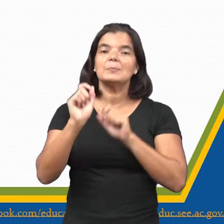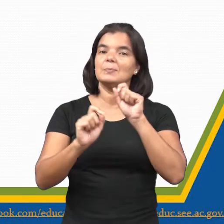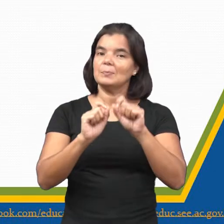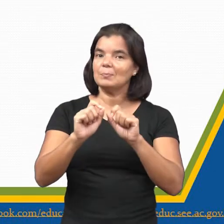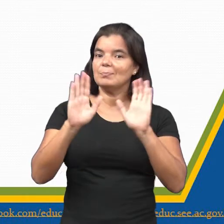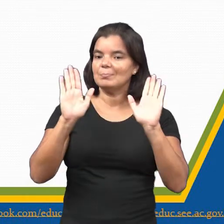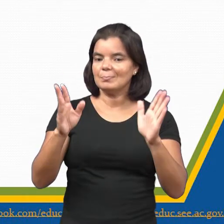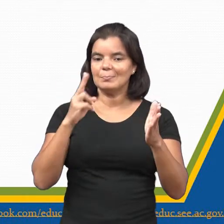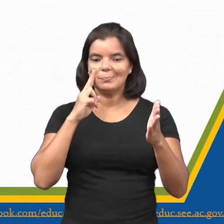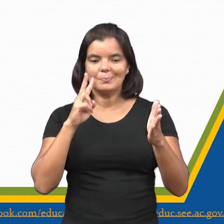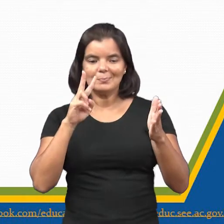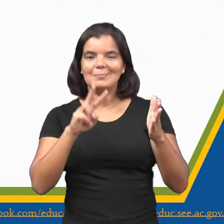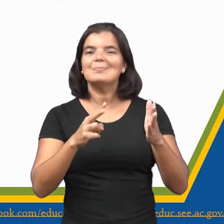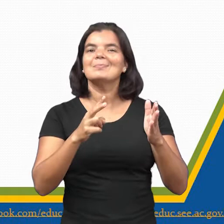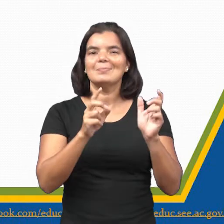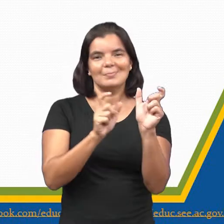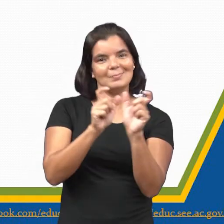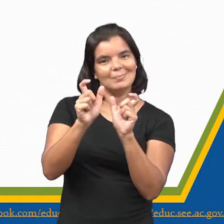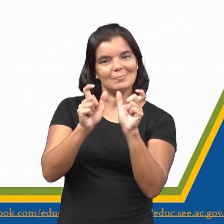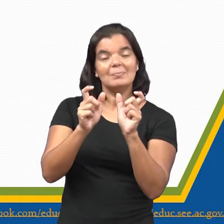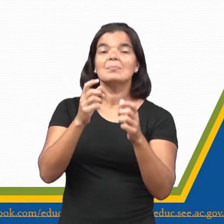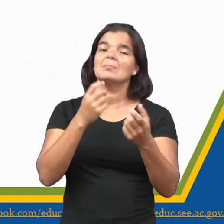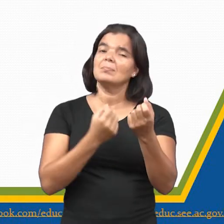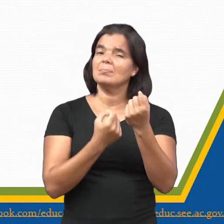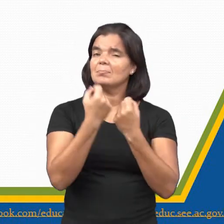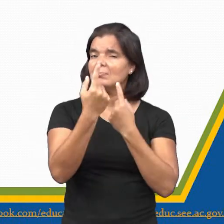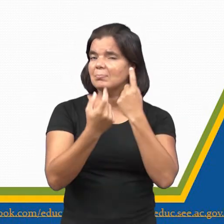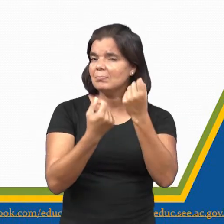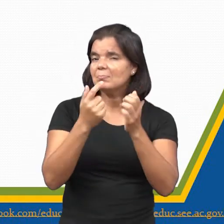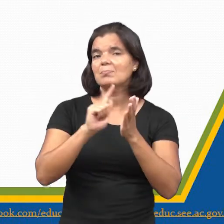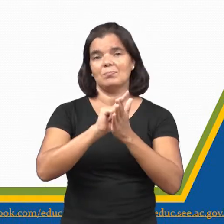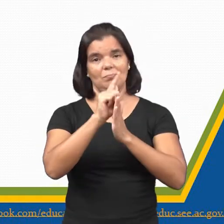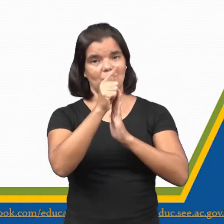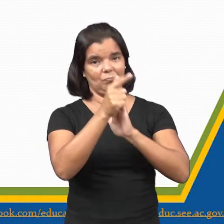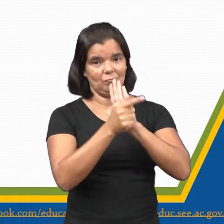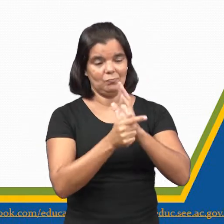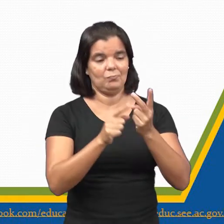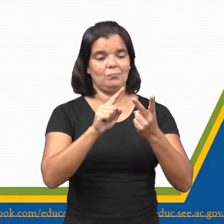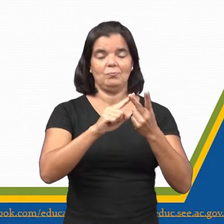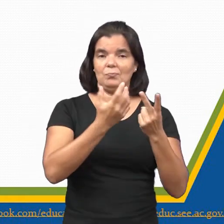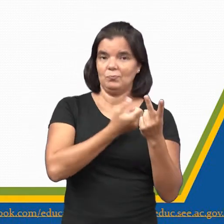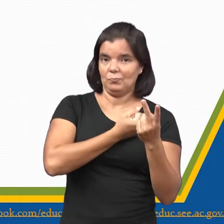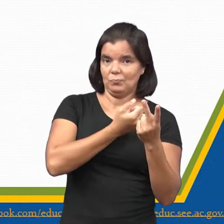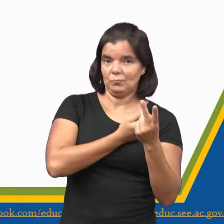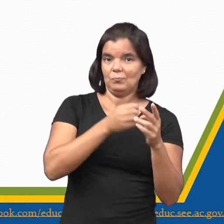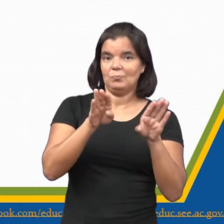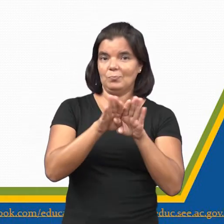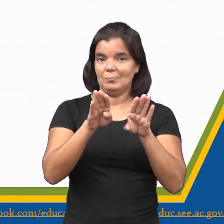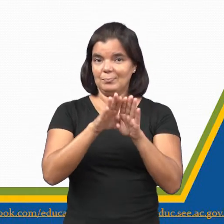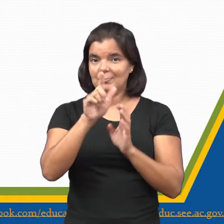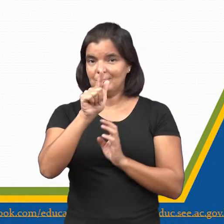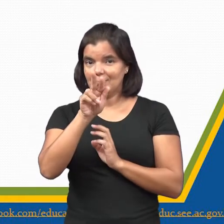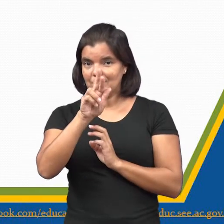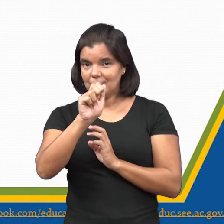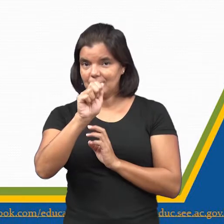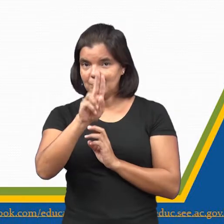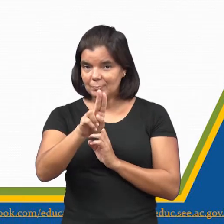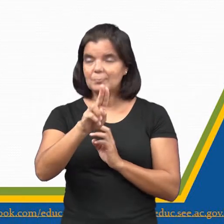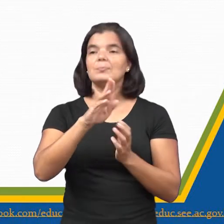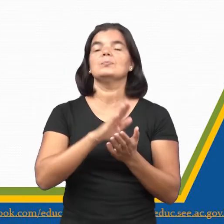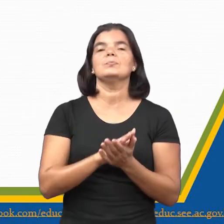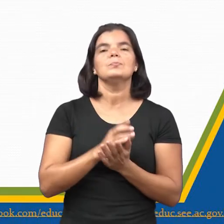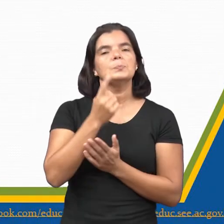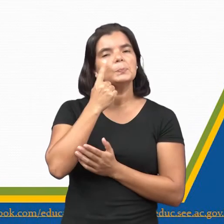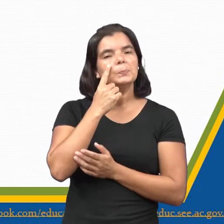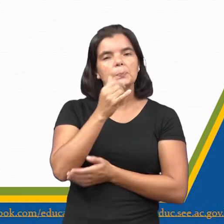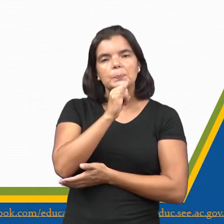que nós estamos falando e variam também em gênero, número e grau. Vamos ver